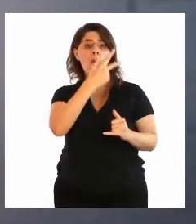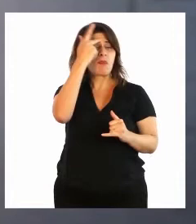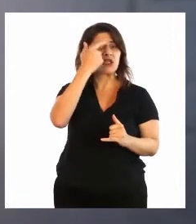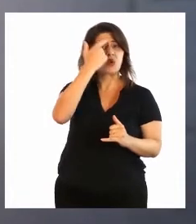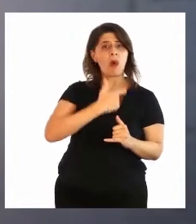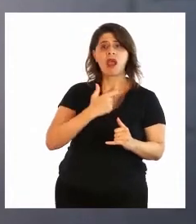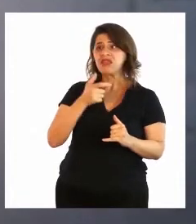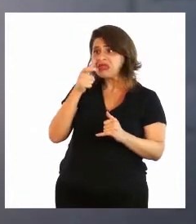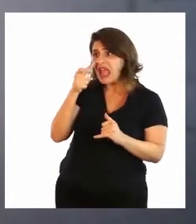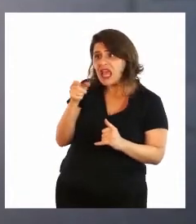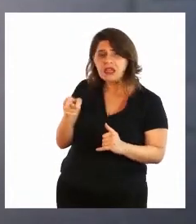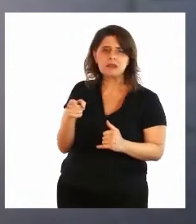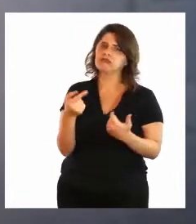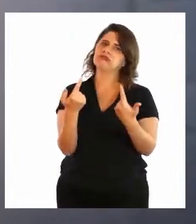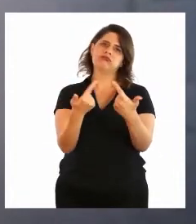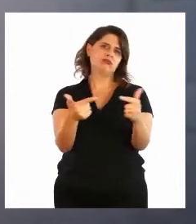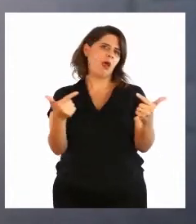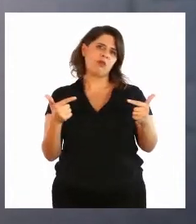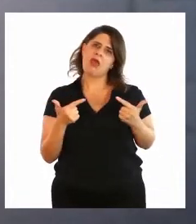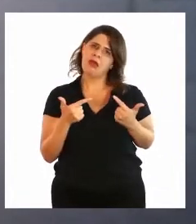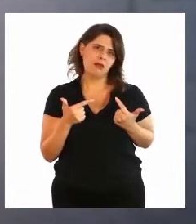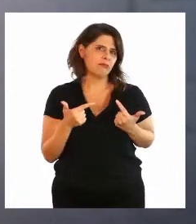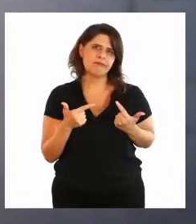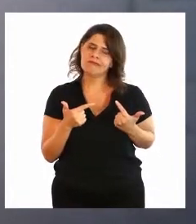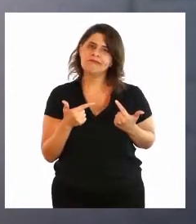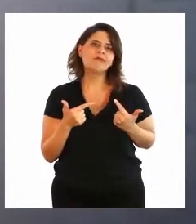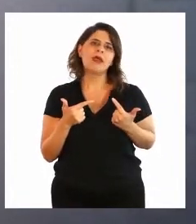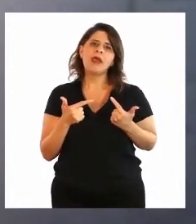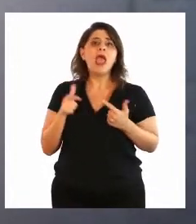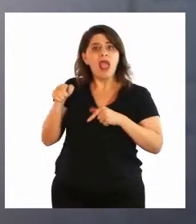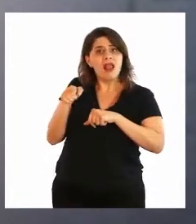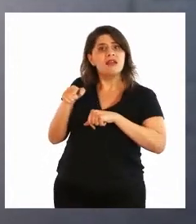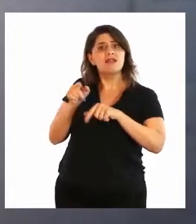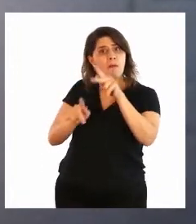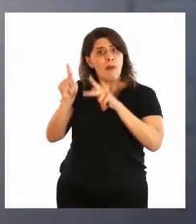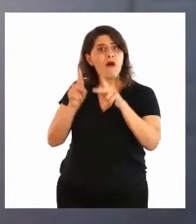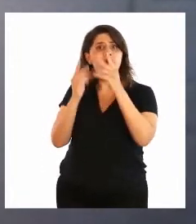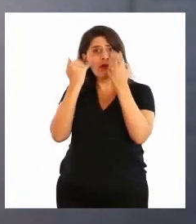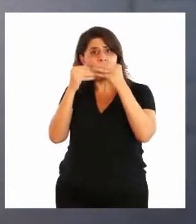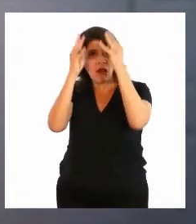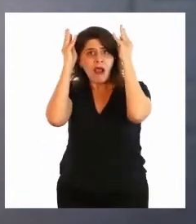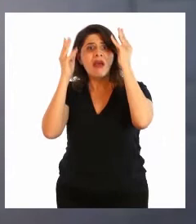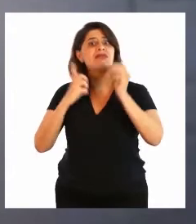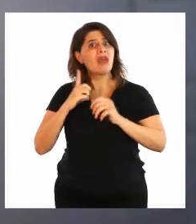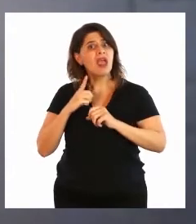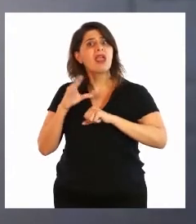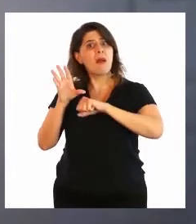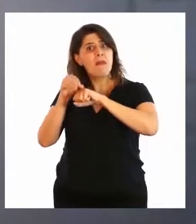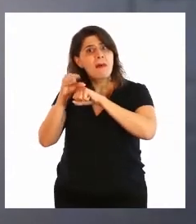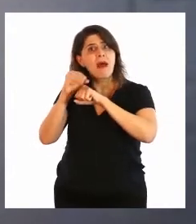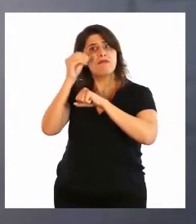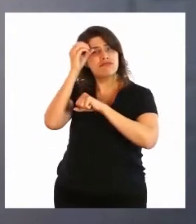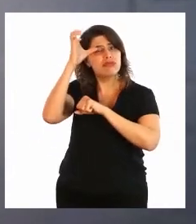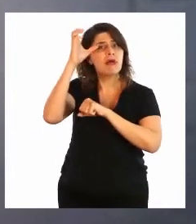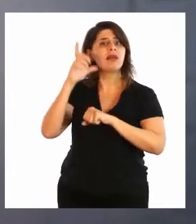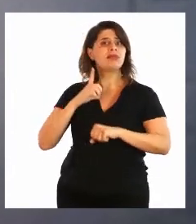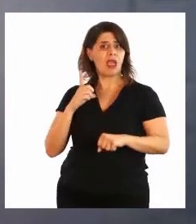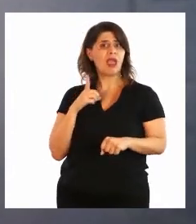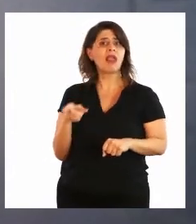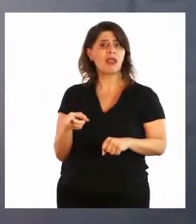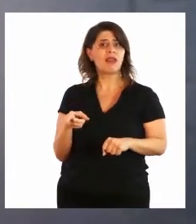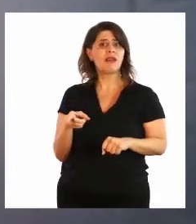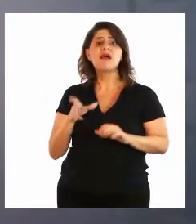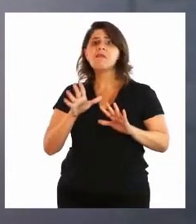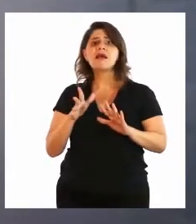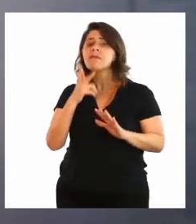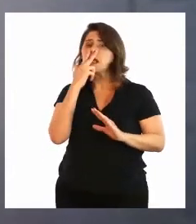uma relação com esses conhecimentos que os povos indígenas mantêm vivos. Parte desse silenciamento está ligado